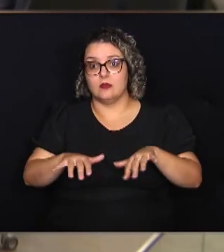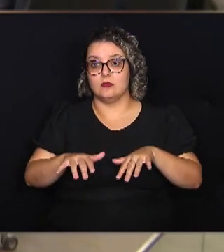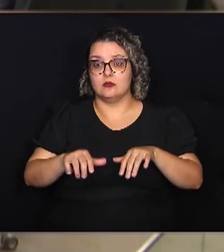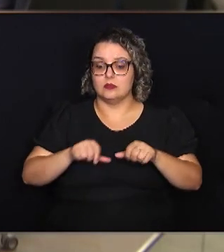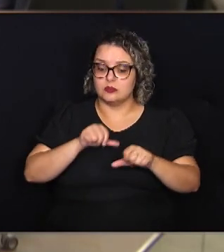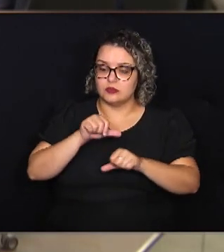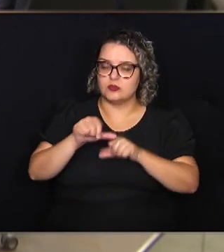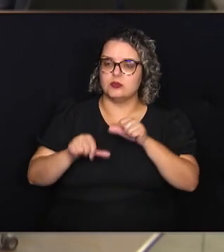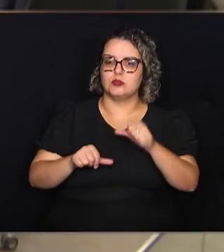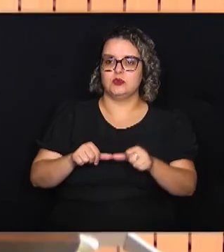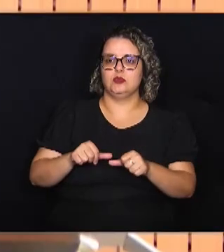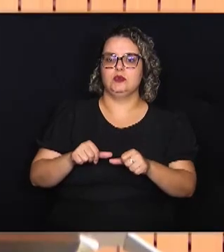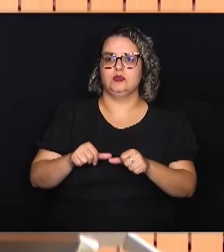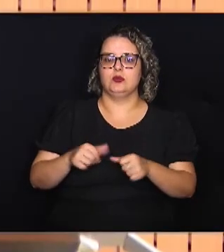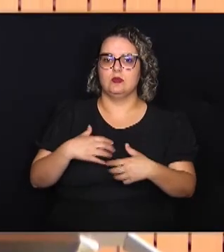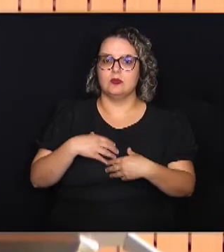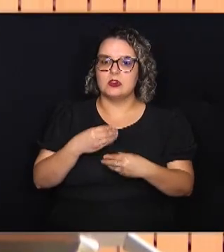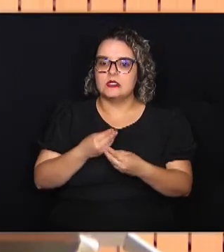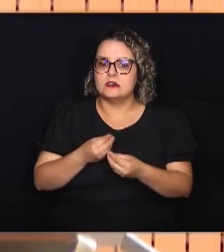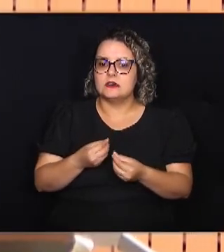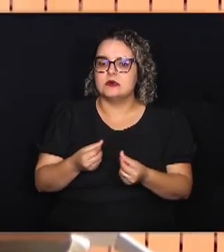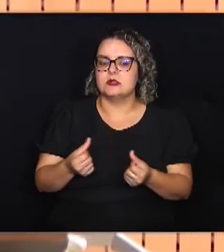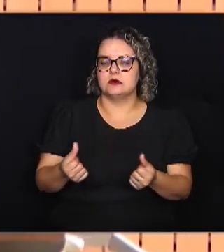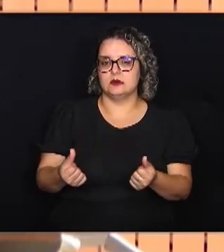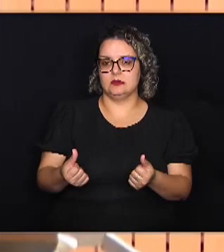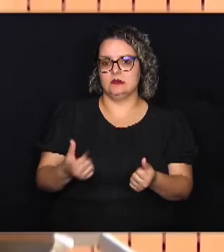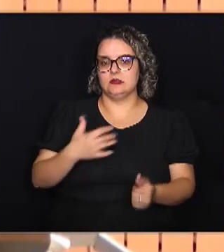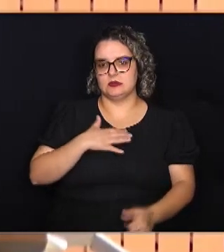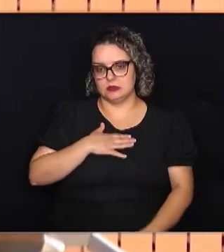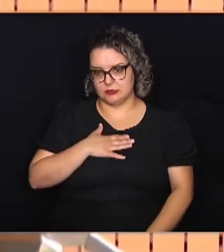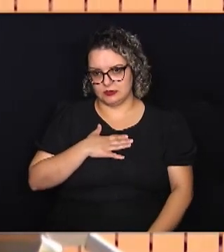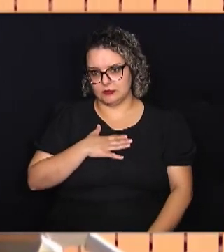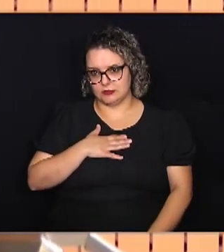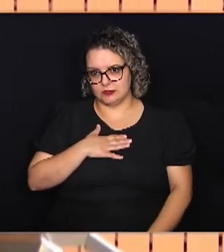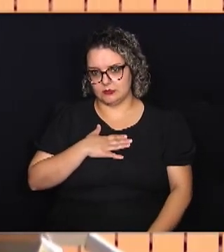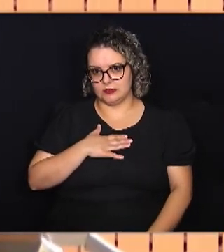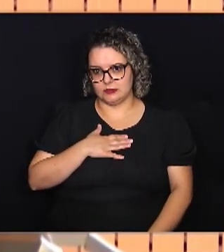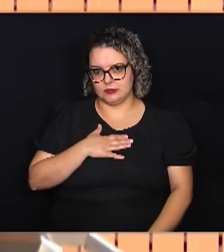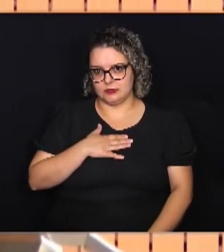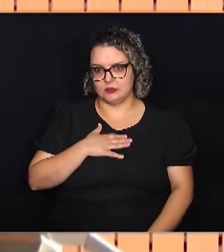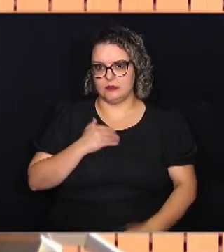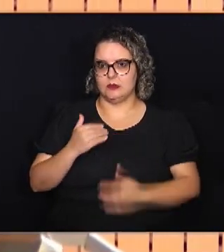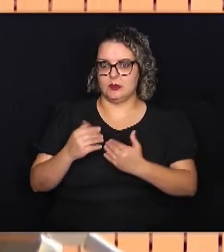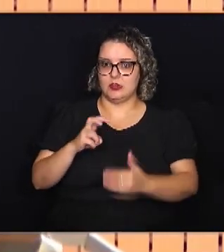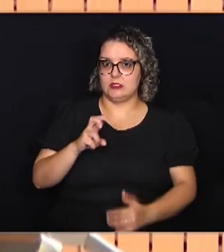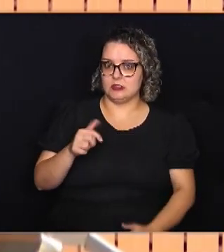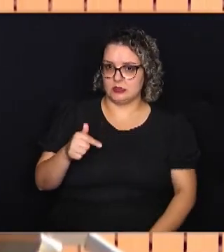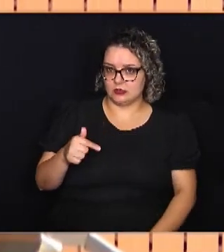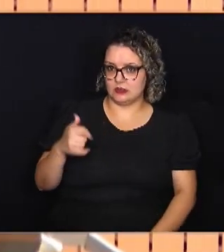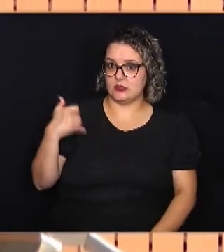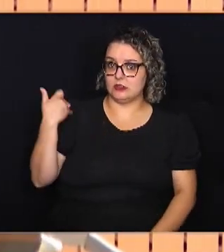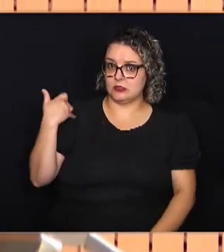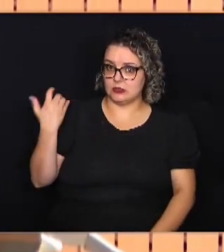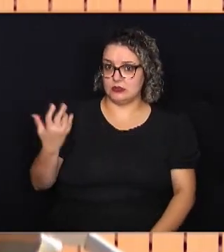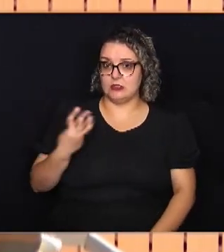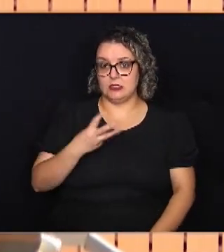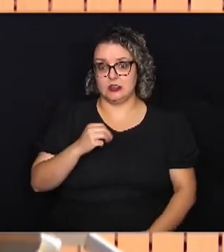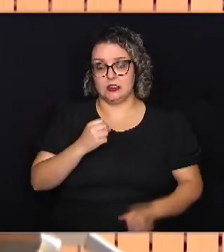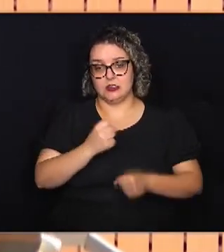tornou mais sensível. Eu caminhando para os meus 57 anos de idade, 30 de